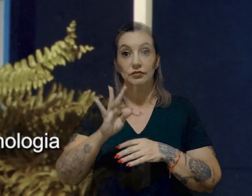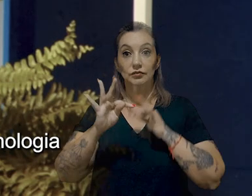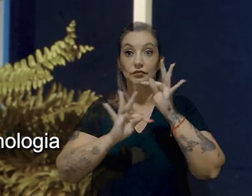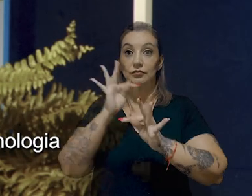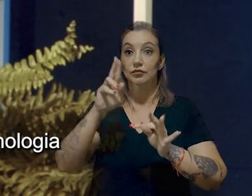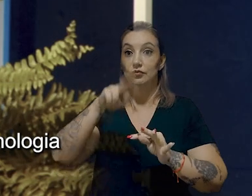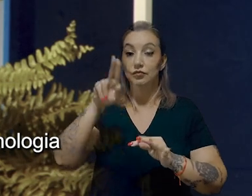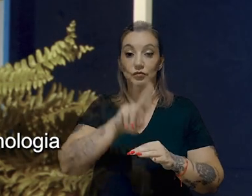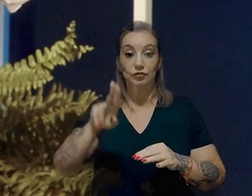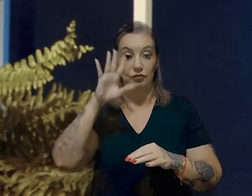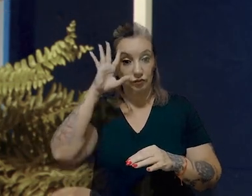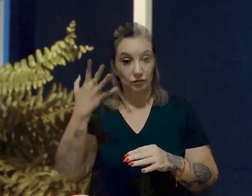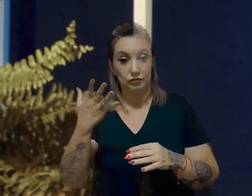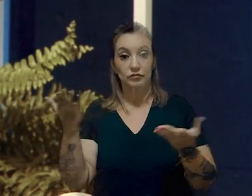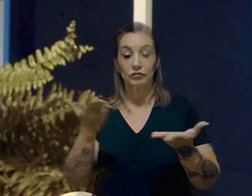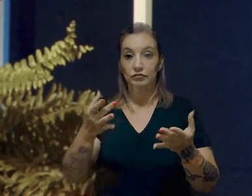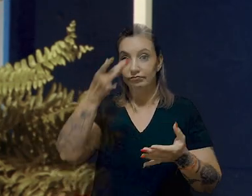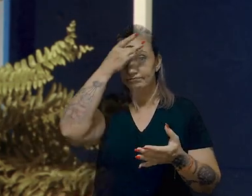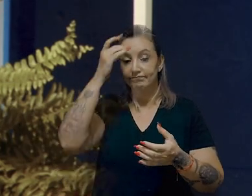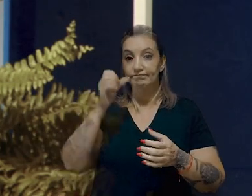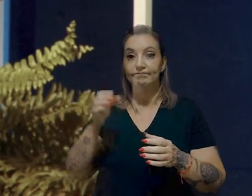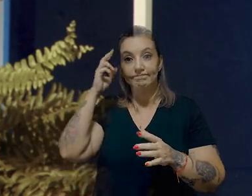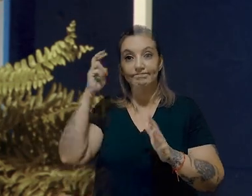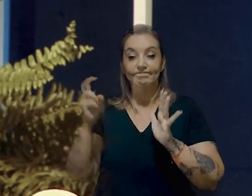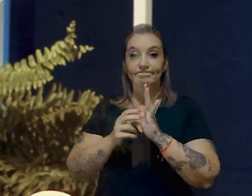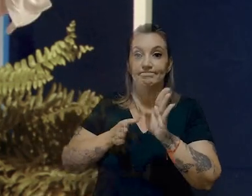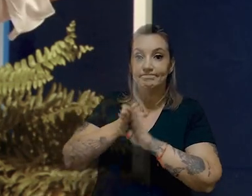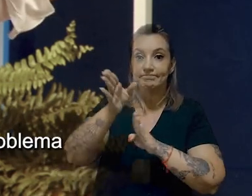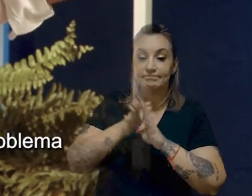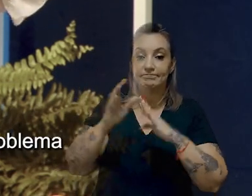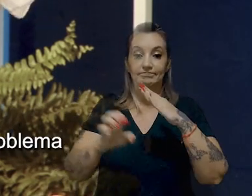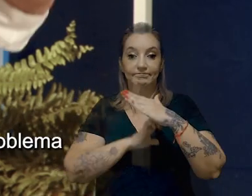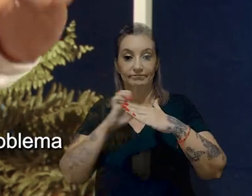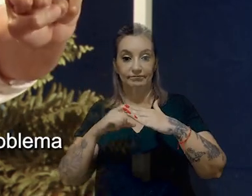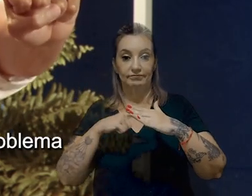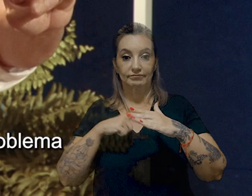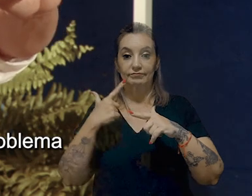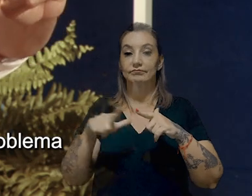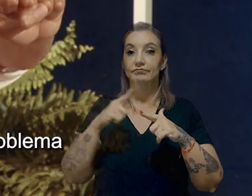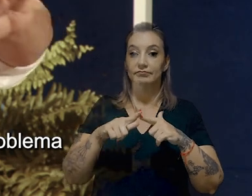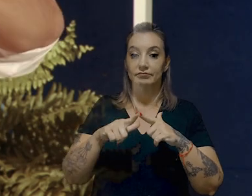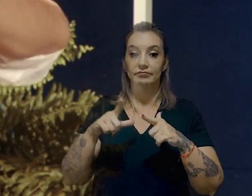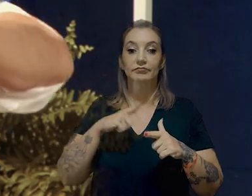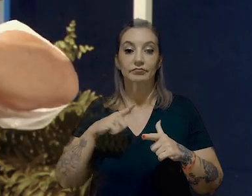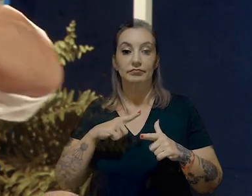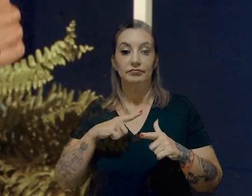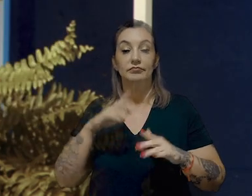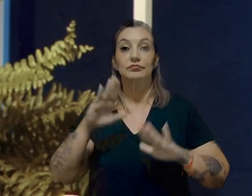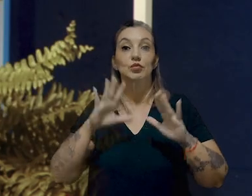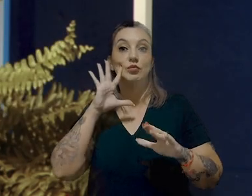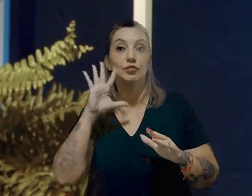usar tecnologia e inovação para resolver eles e começa a criar um mindset dentro da companhia onde você vai entender que tem um problema complexo E você